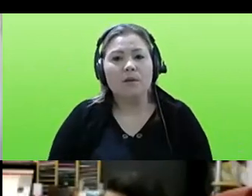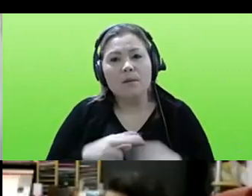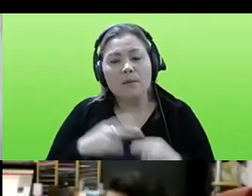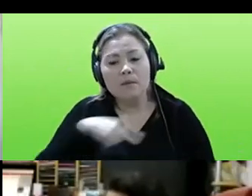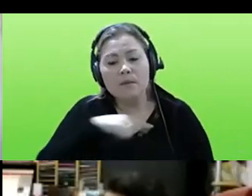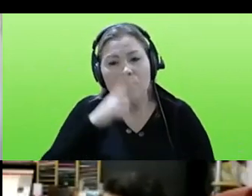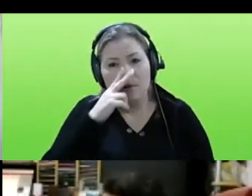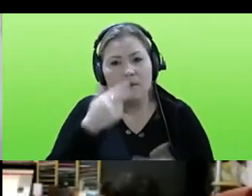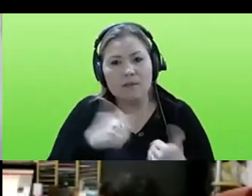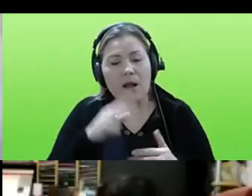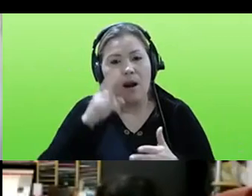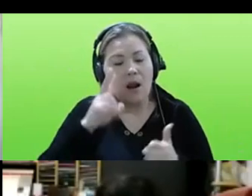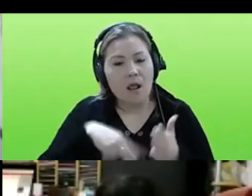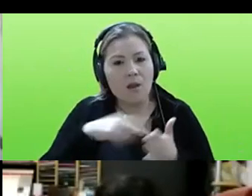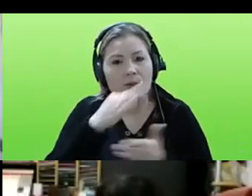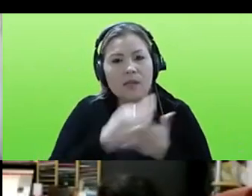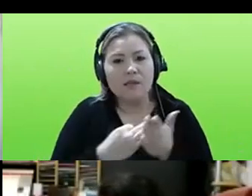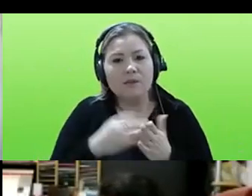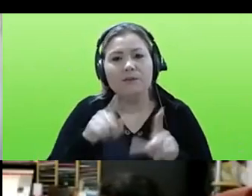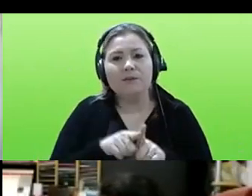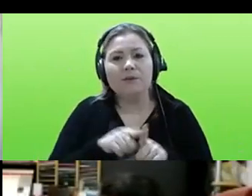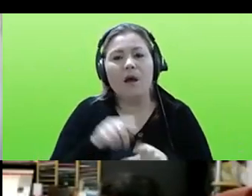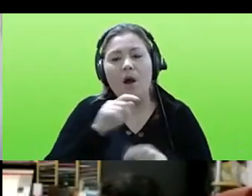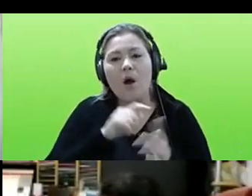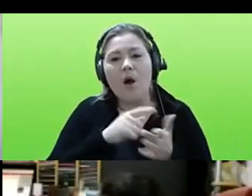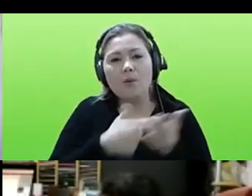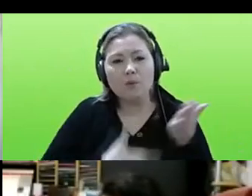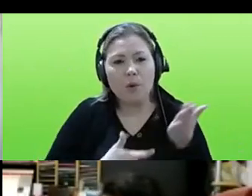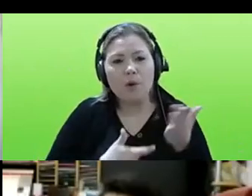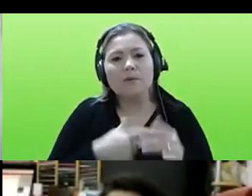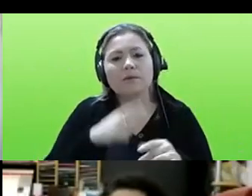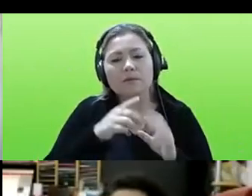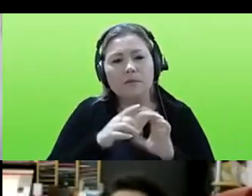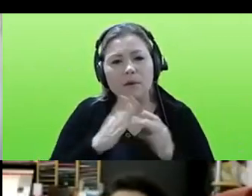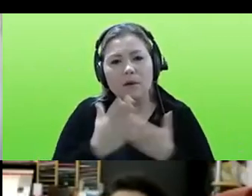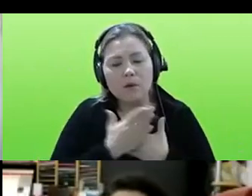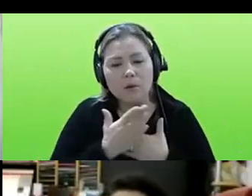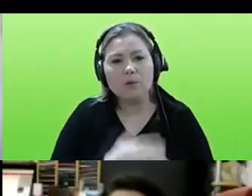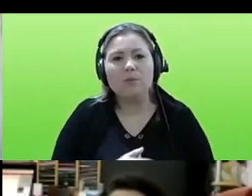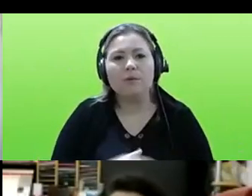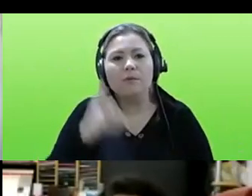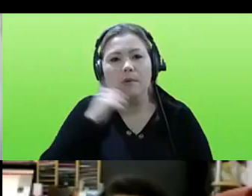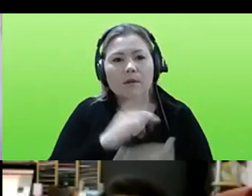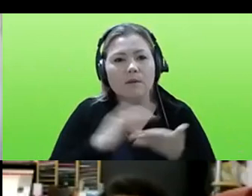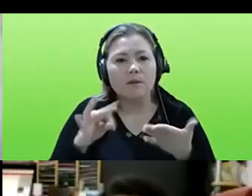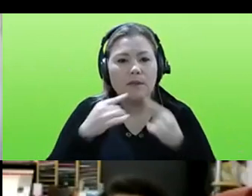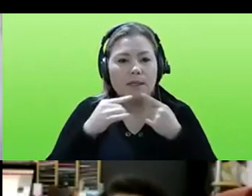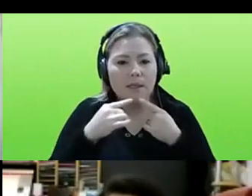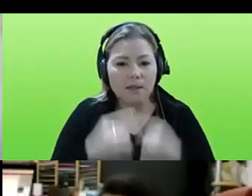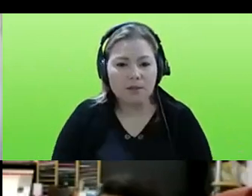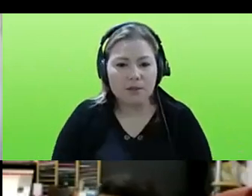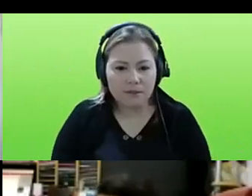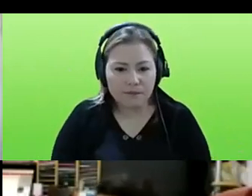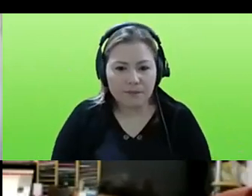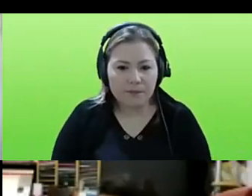estamos lendo textos de autores seminais que contribuíram para uma teoria crítica da sociedade,